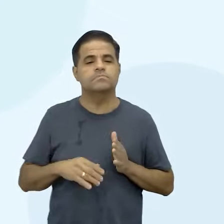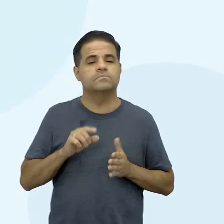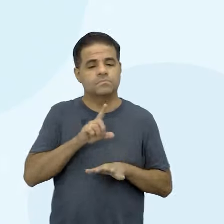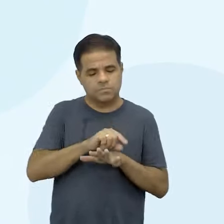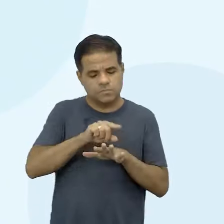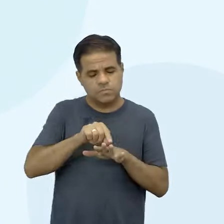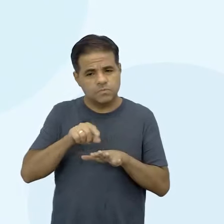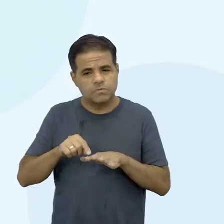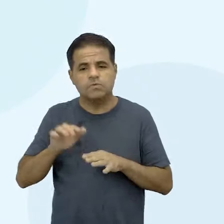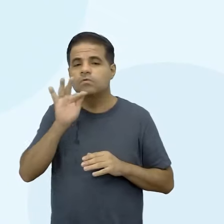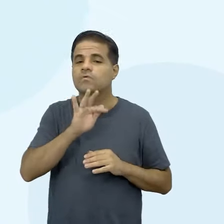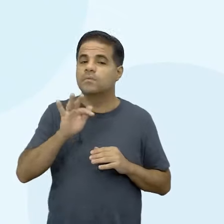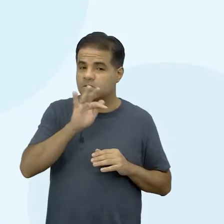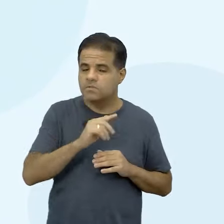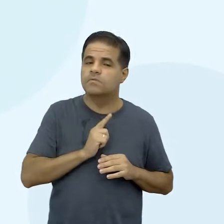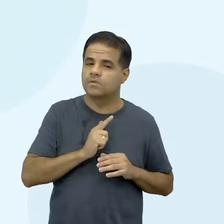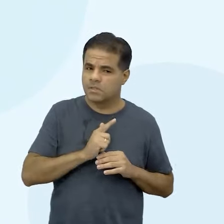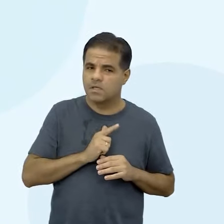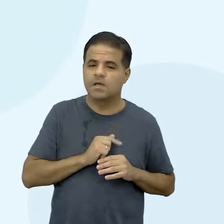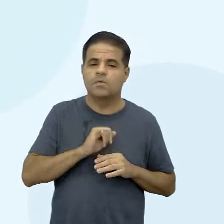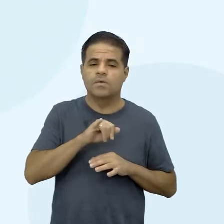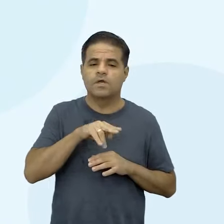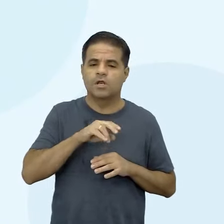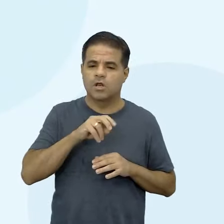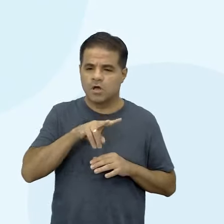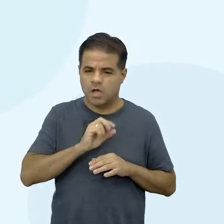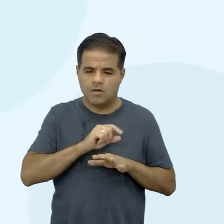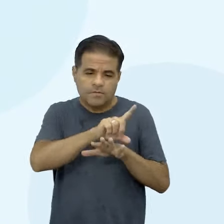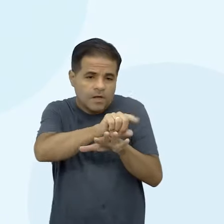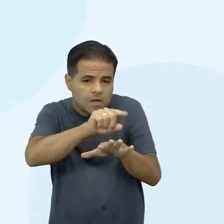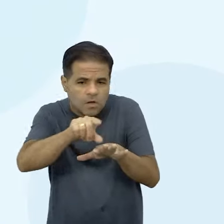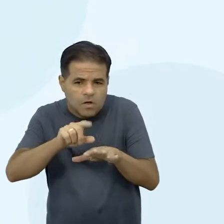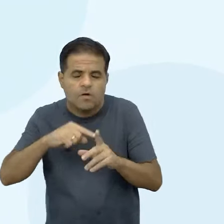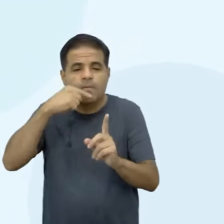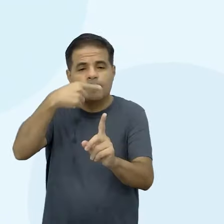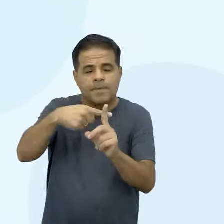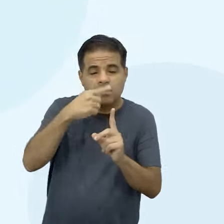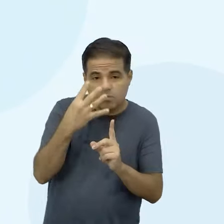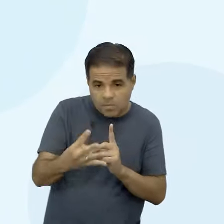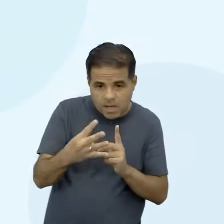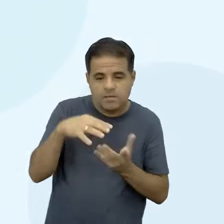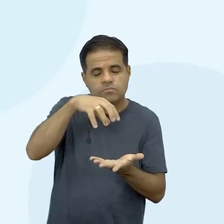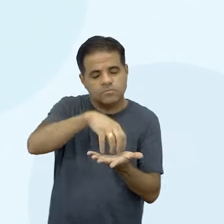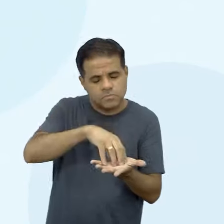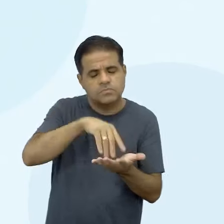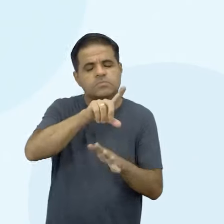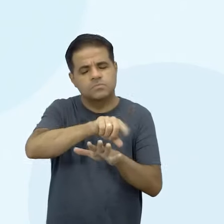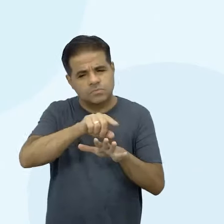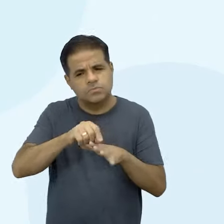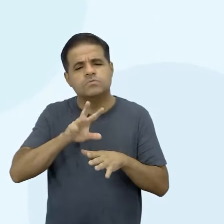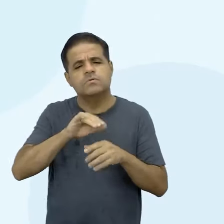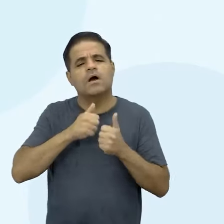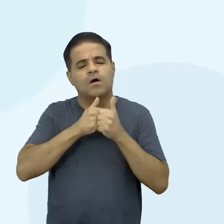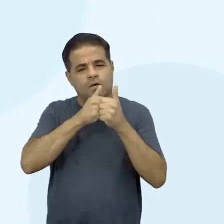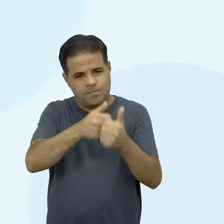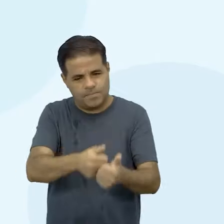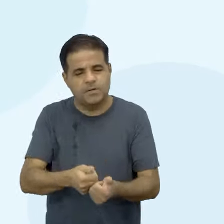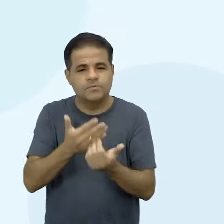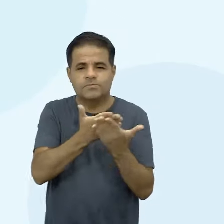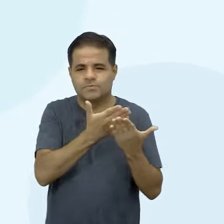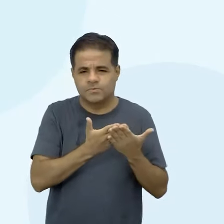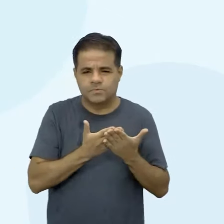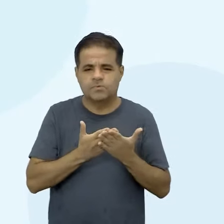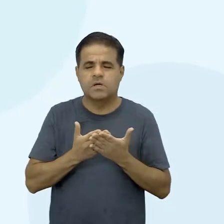itinerários formativos, né? Então tem ainda o Inova, mas 4 unidades curriculares aí que vão acompanhar os estudantes ao